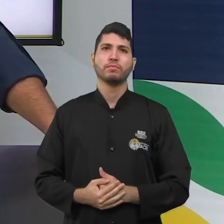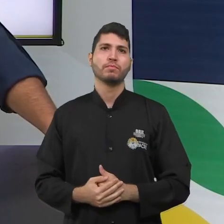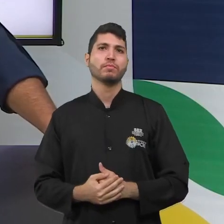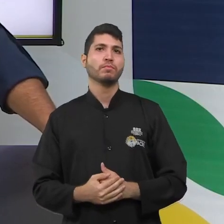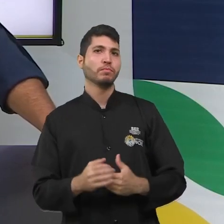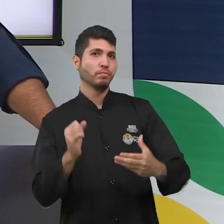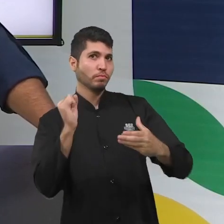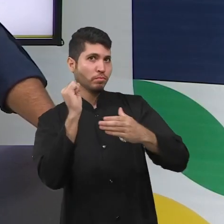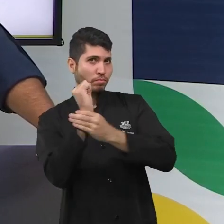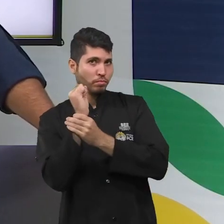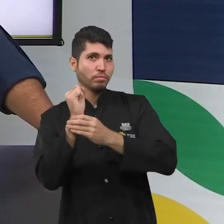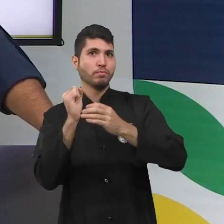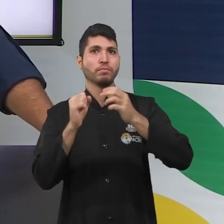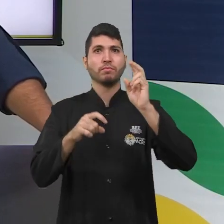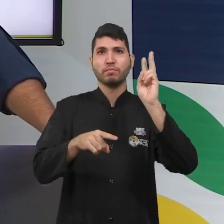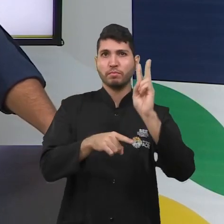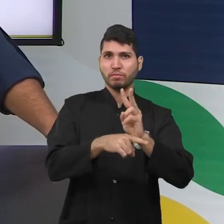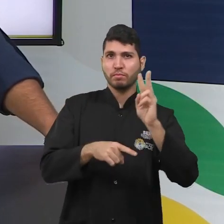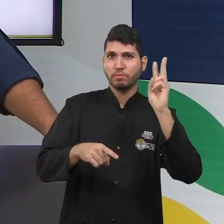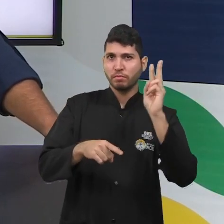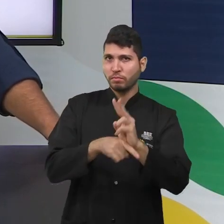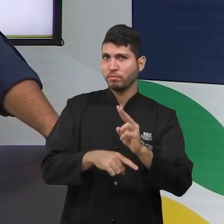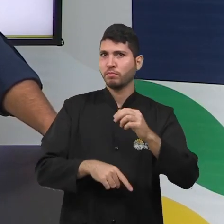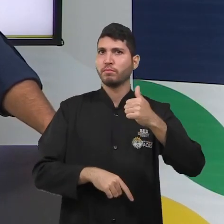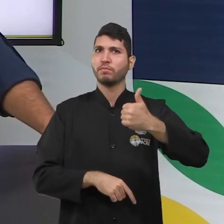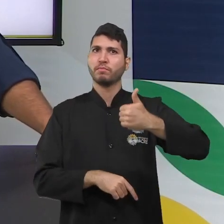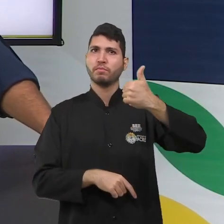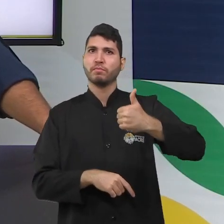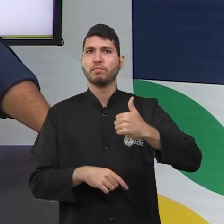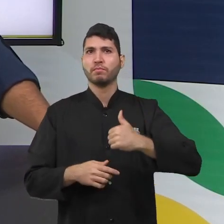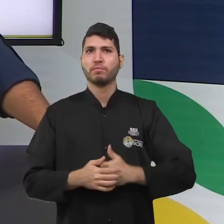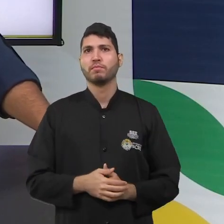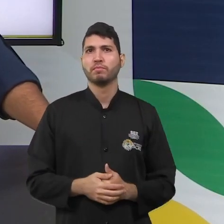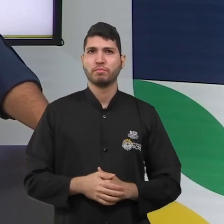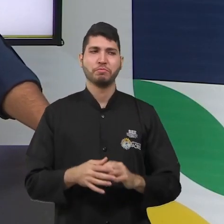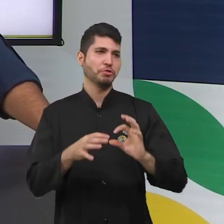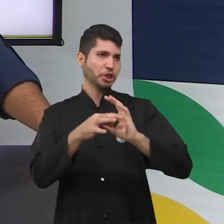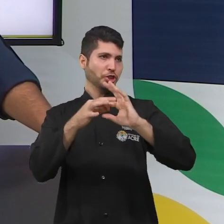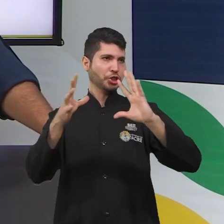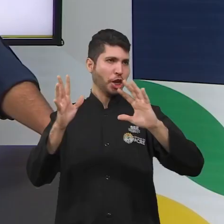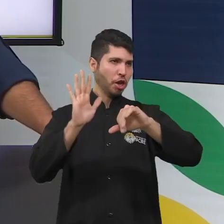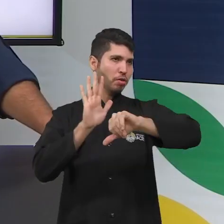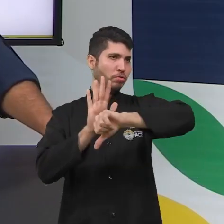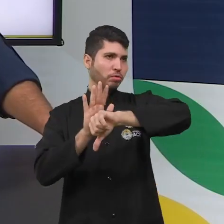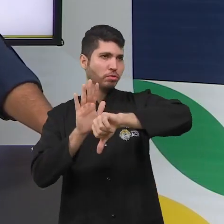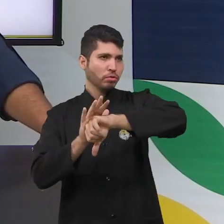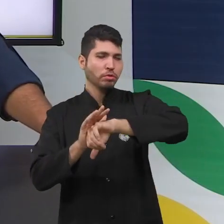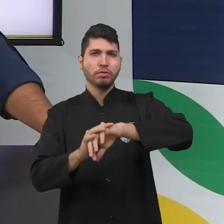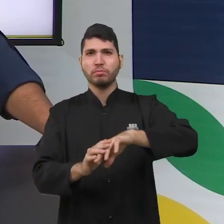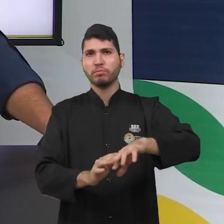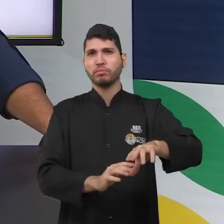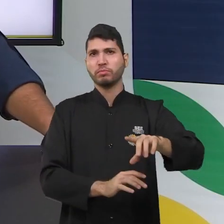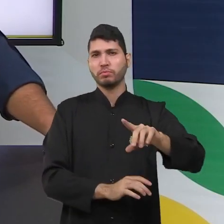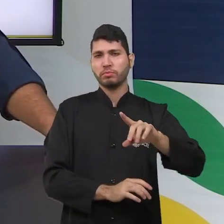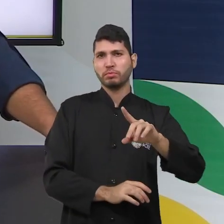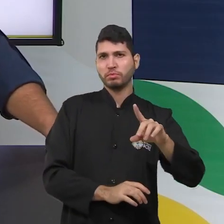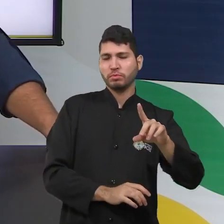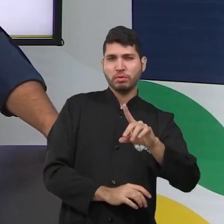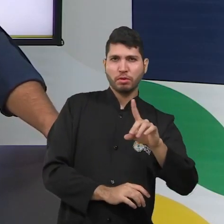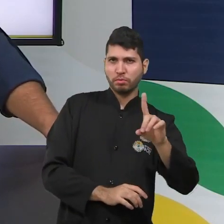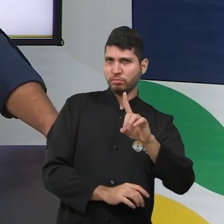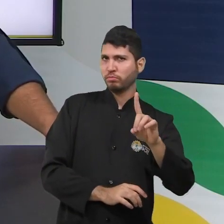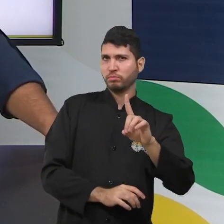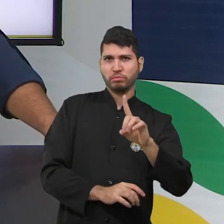Promover prevenção primária não é deixar o crime acontecer. Crimes acontecem e aí são